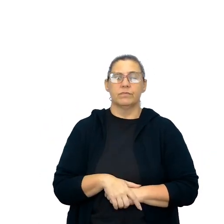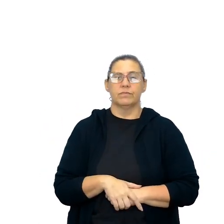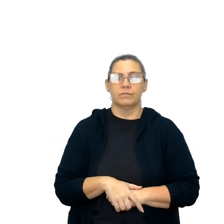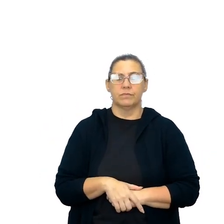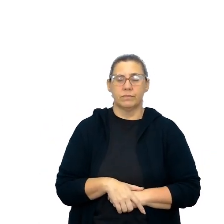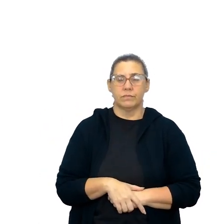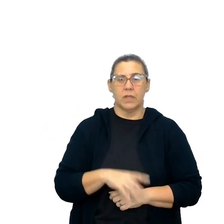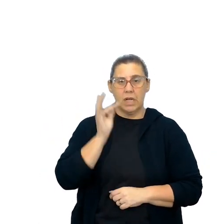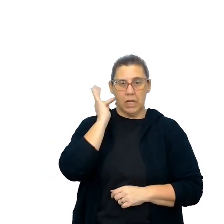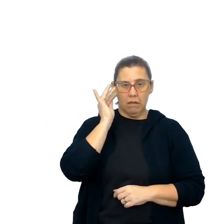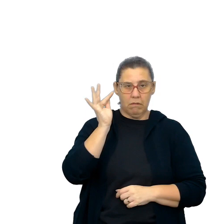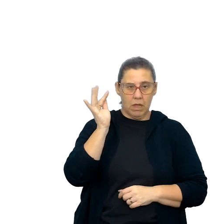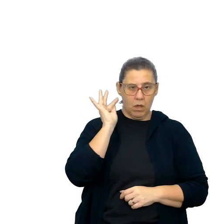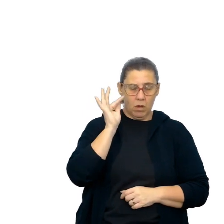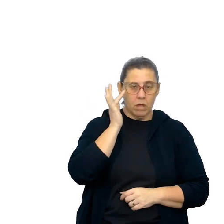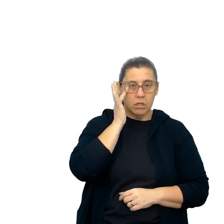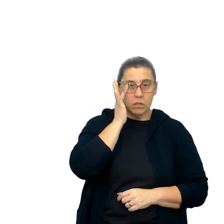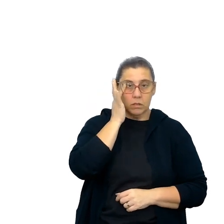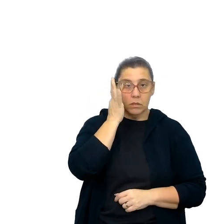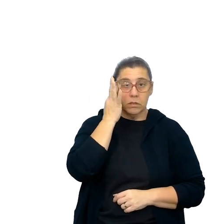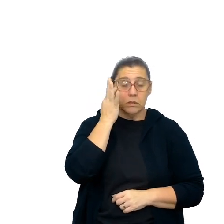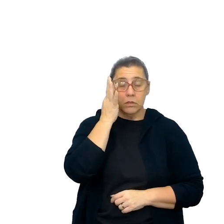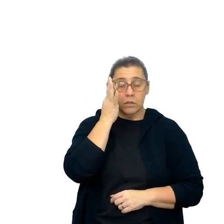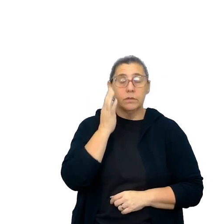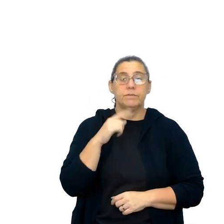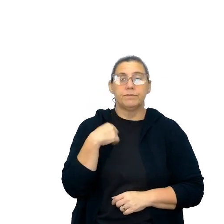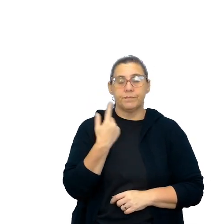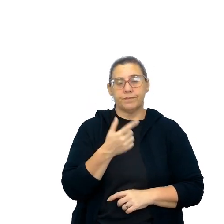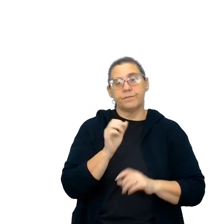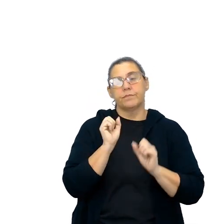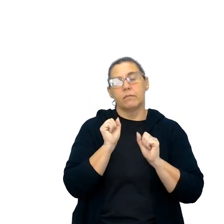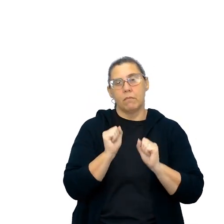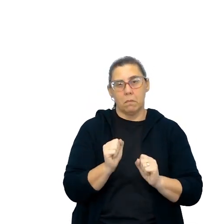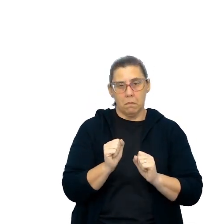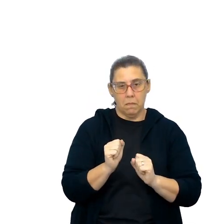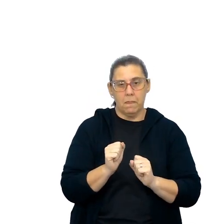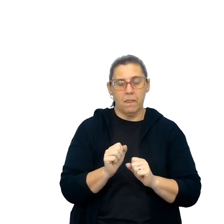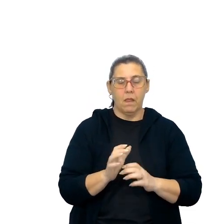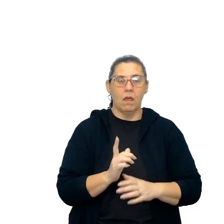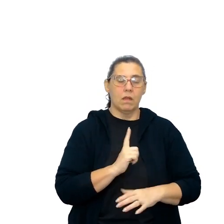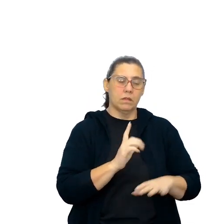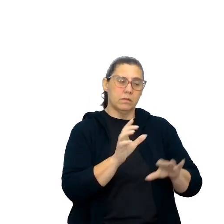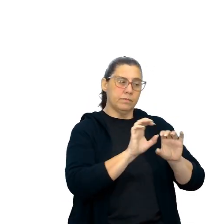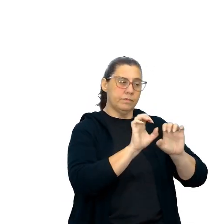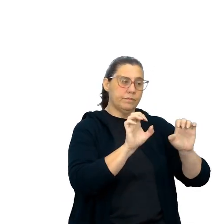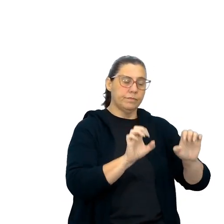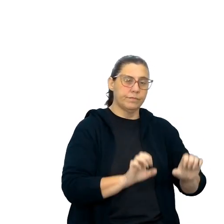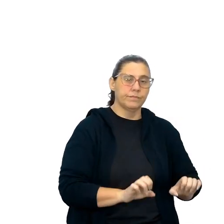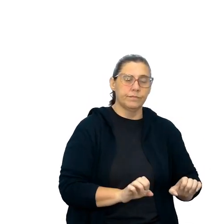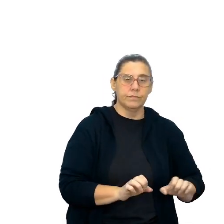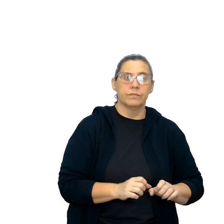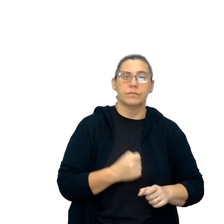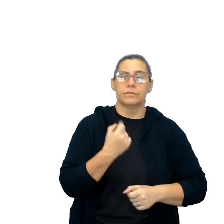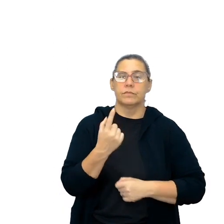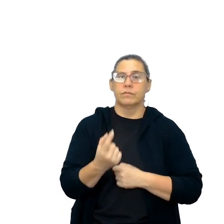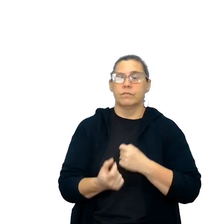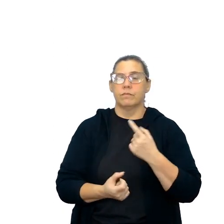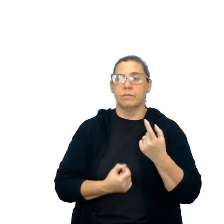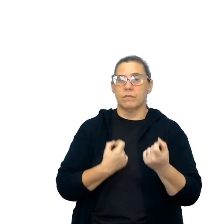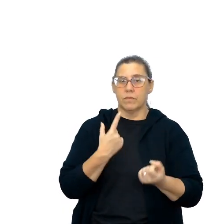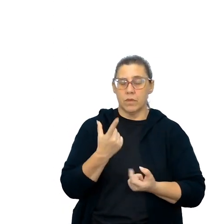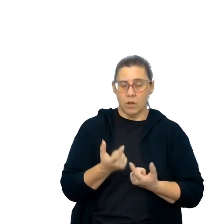na teoria de conservação, esse pensamento, para que a gente possa estruturar, né, alguns